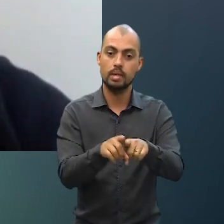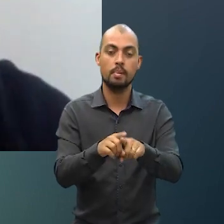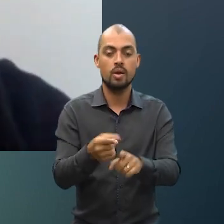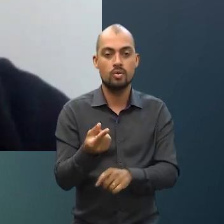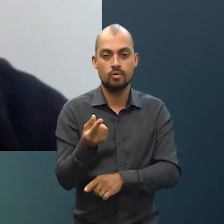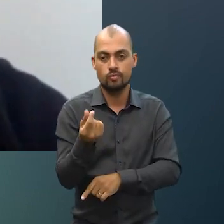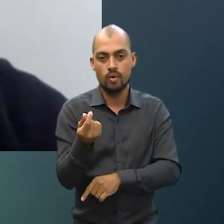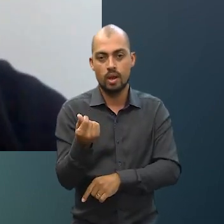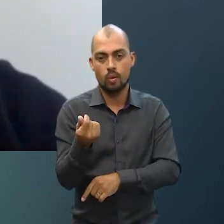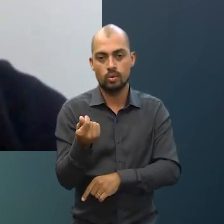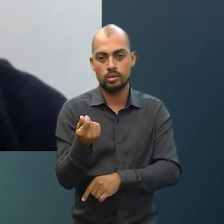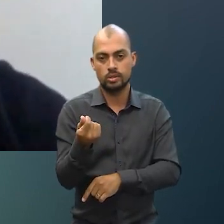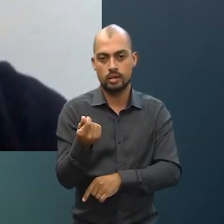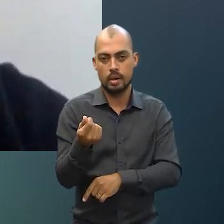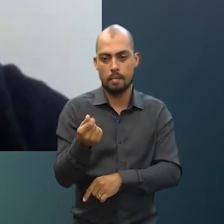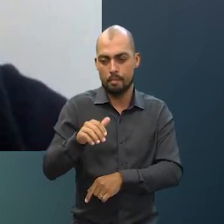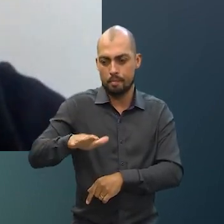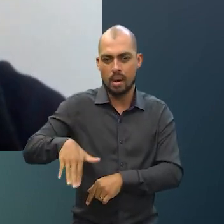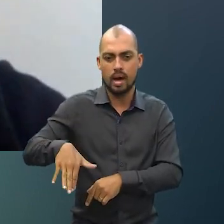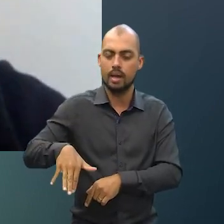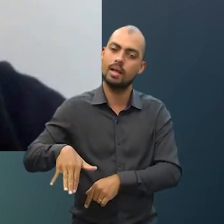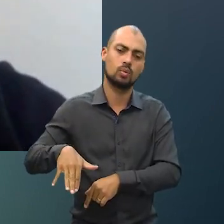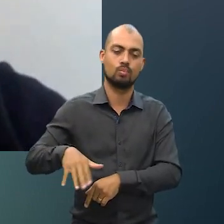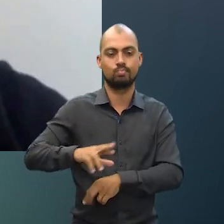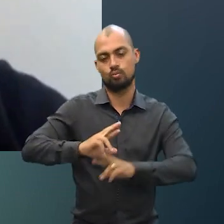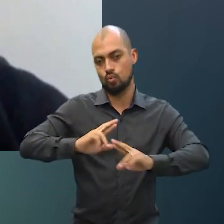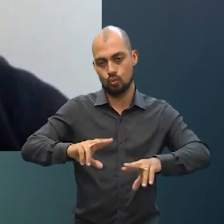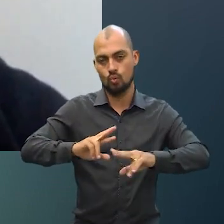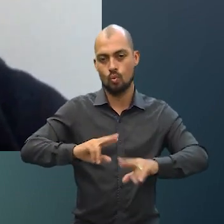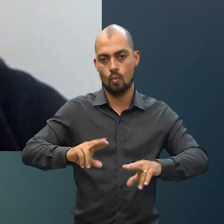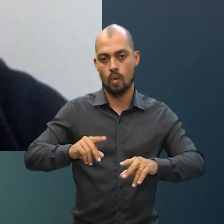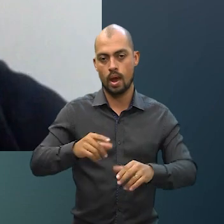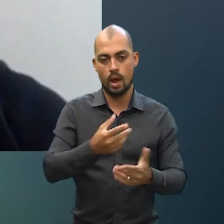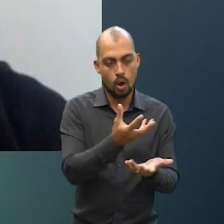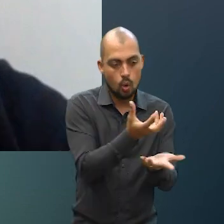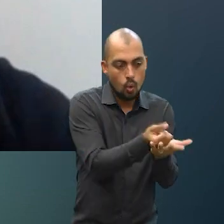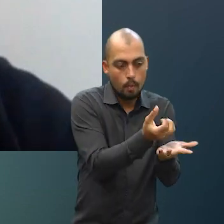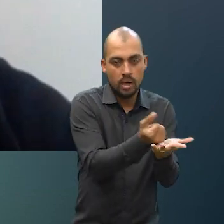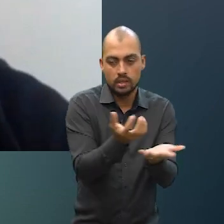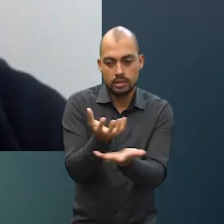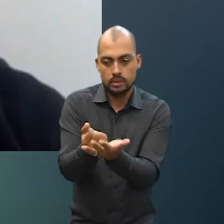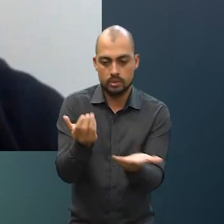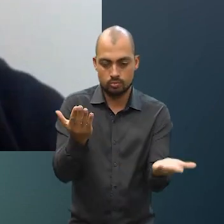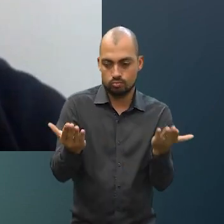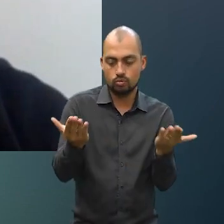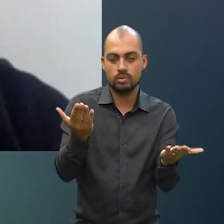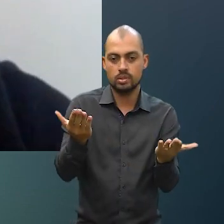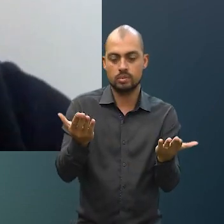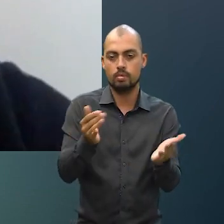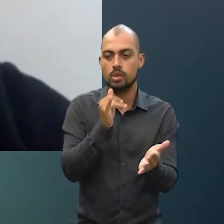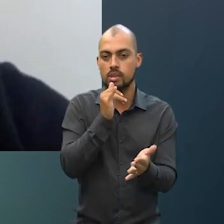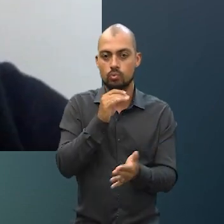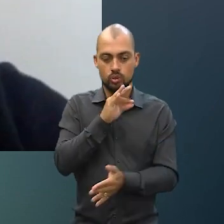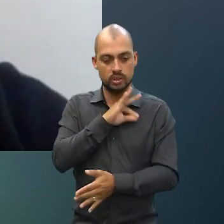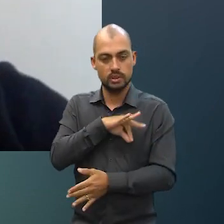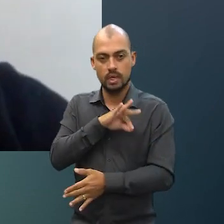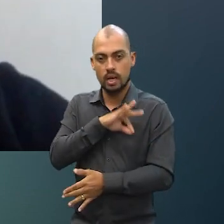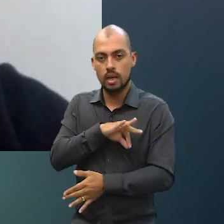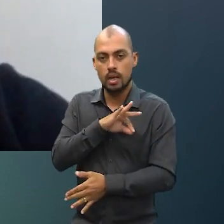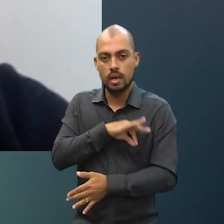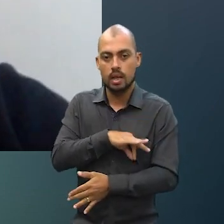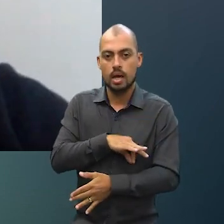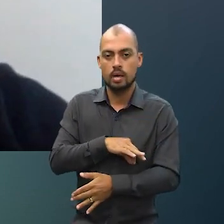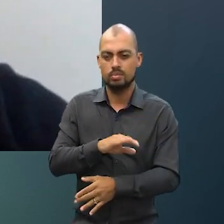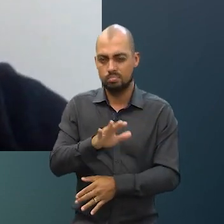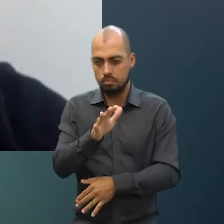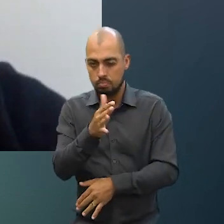Porque não é um serviço barato comparado a outros aplicativos, a renda que um parceiro hoje consegue fazer durante uma semana é